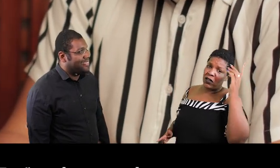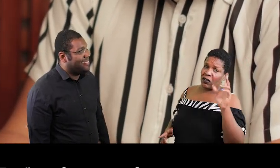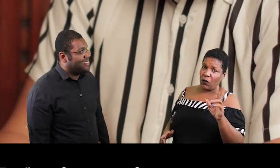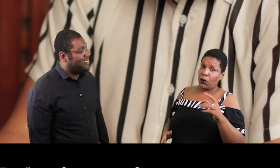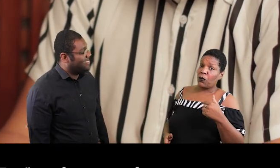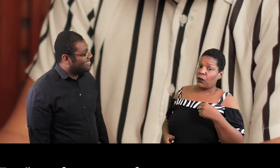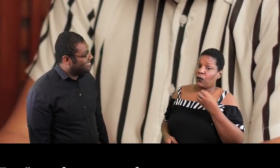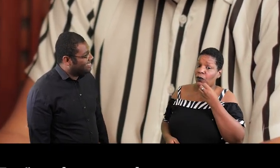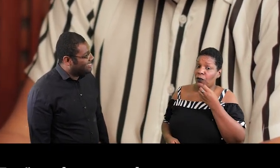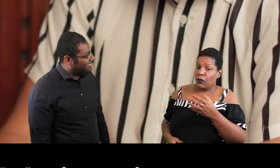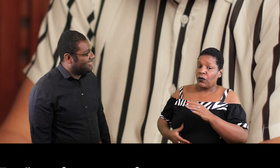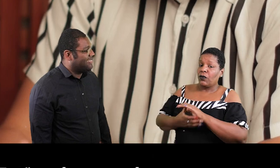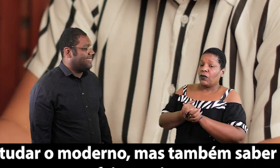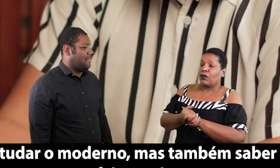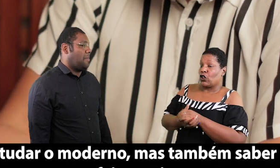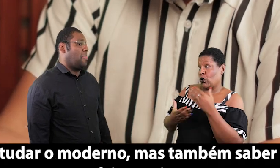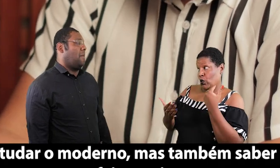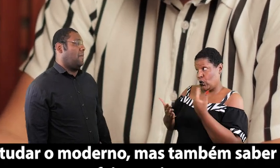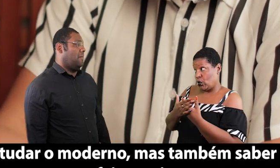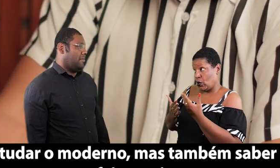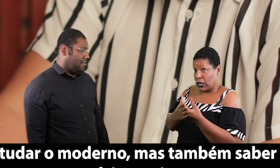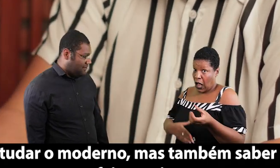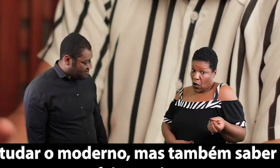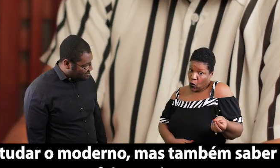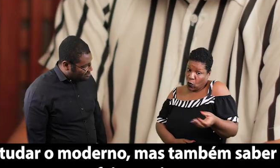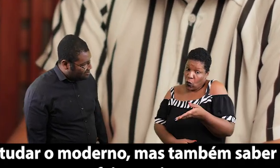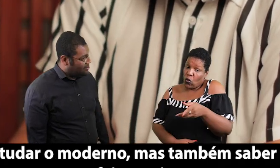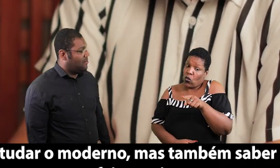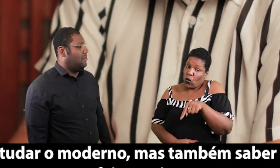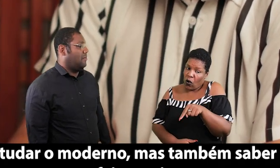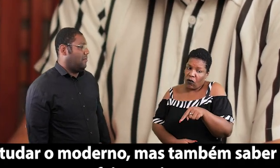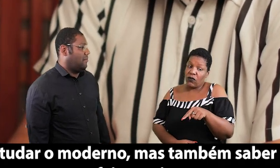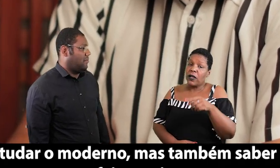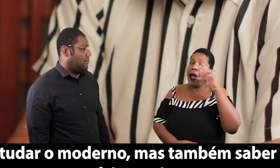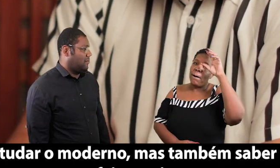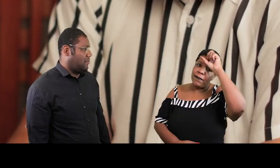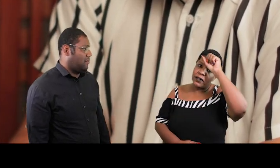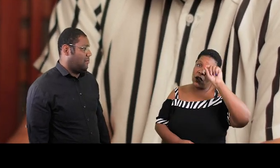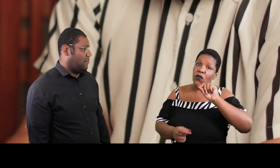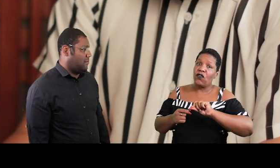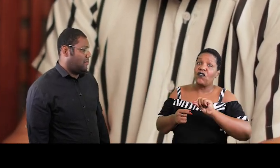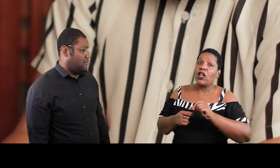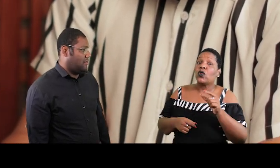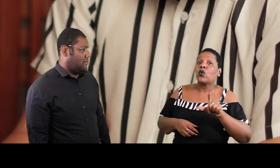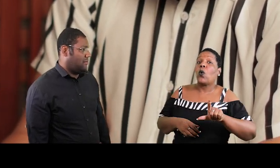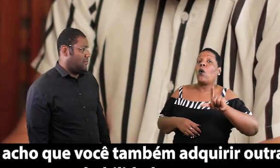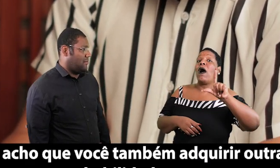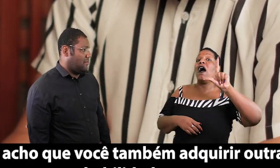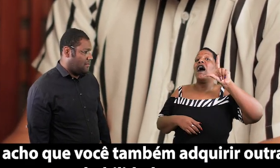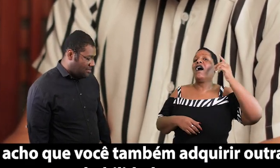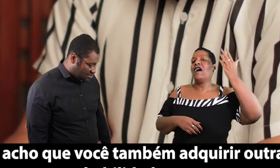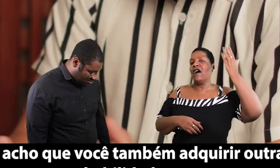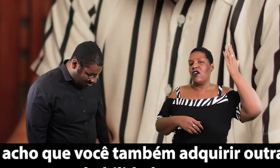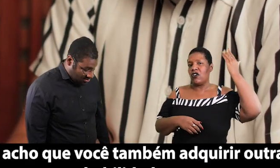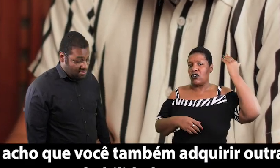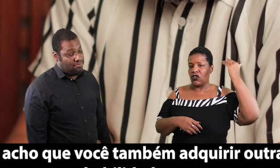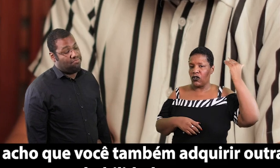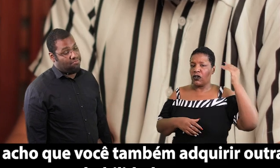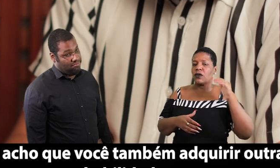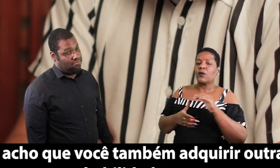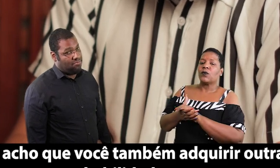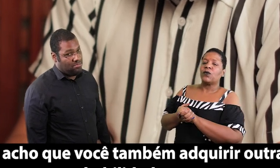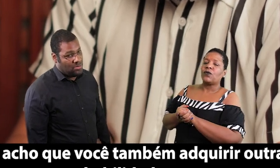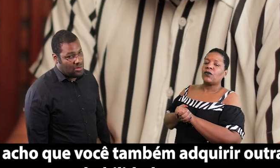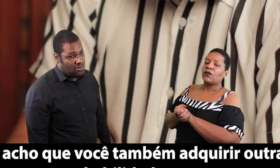pena a gente estudar o moderno, mas também saber como era feito antigamente. E eu acho que você